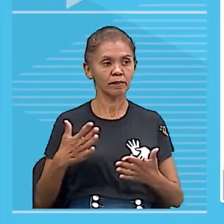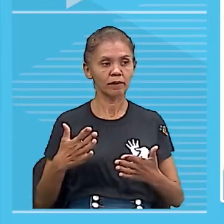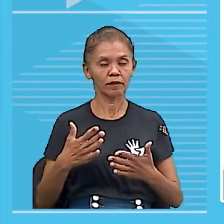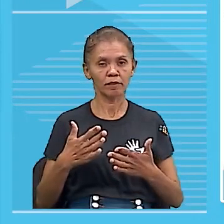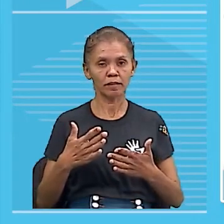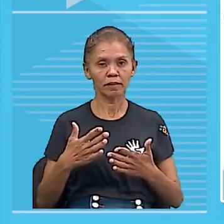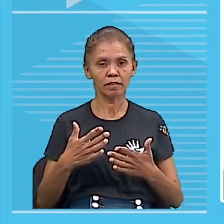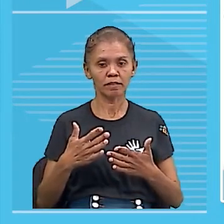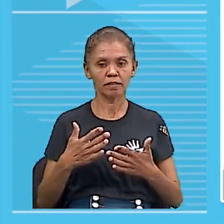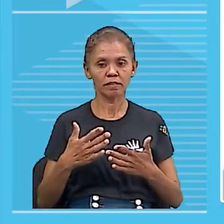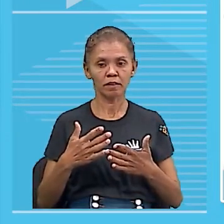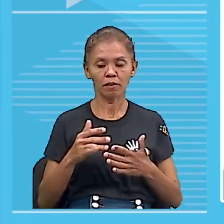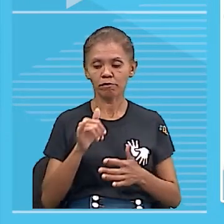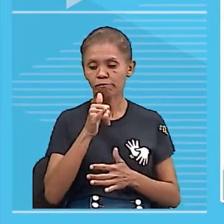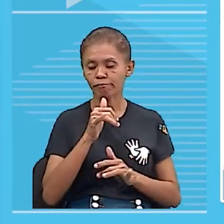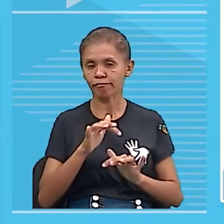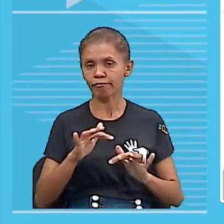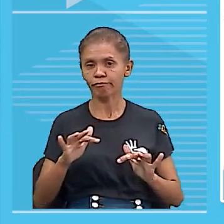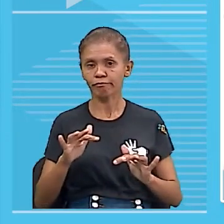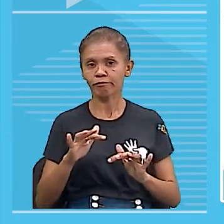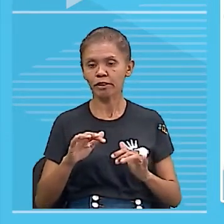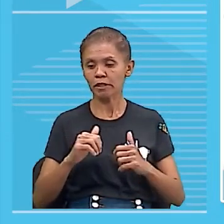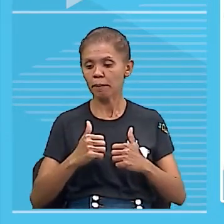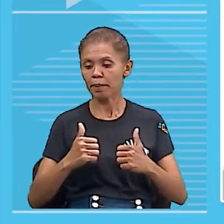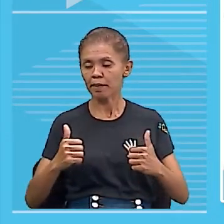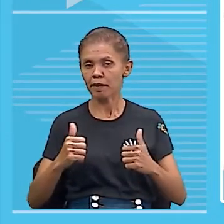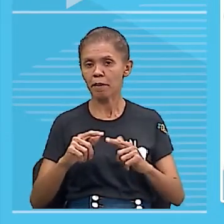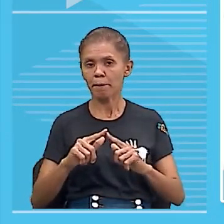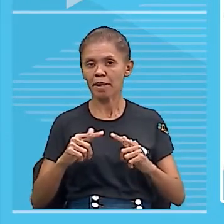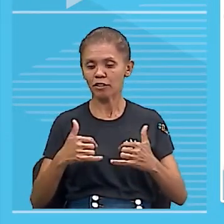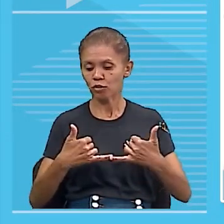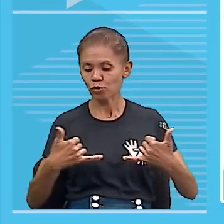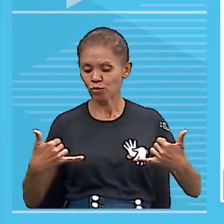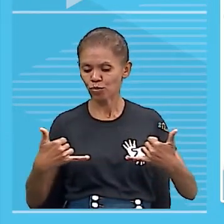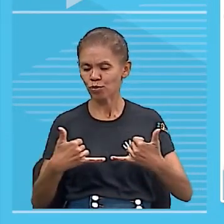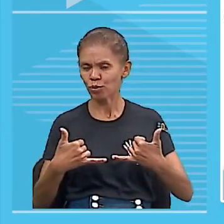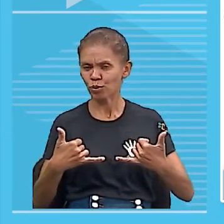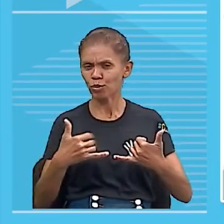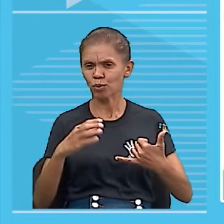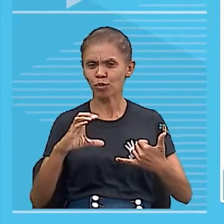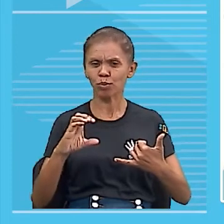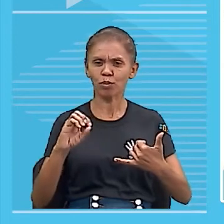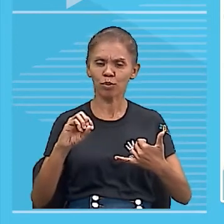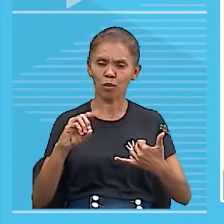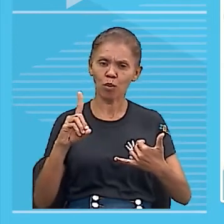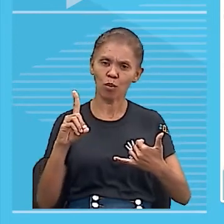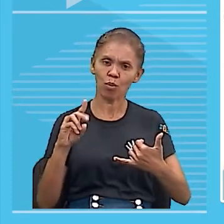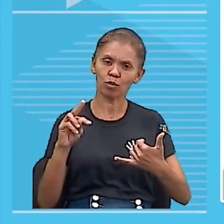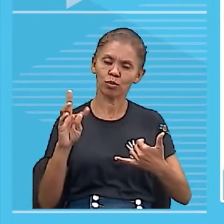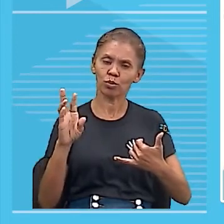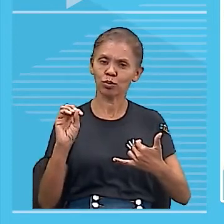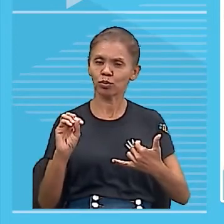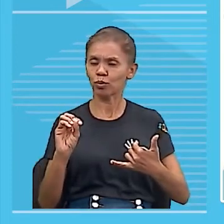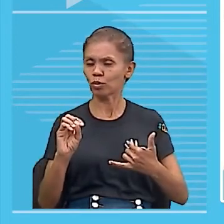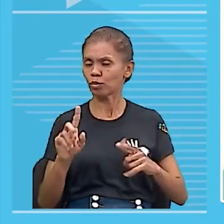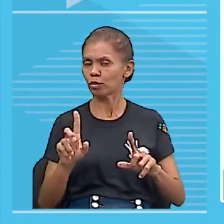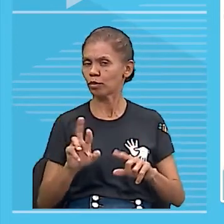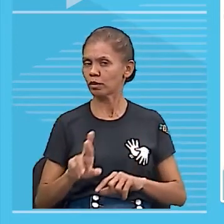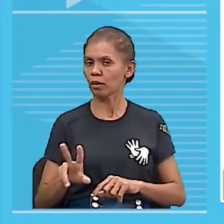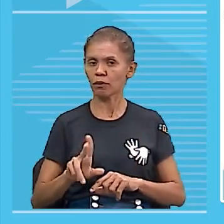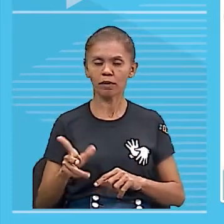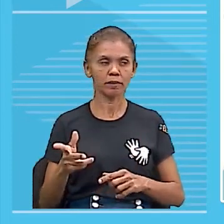e não no mesmo fio condutor a gente vai perceber isso pela própria representação Você Vai